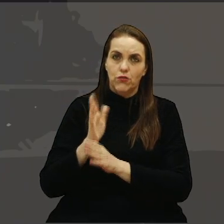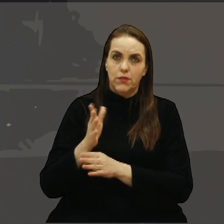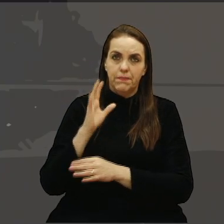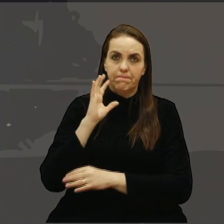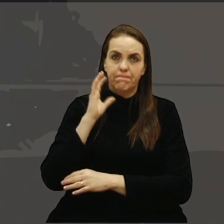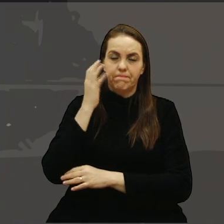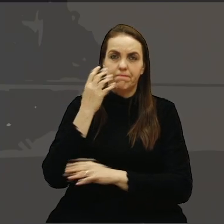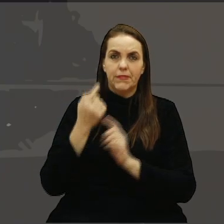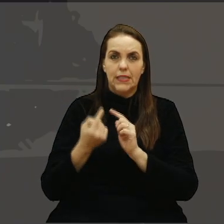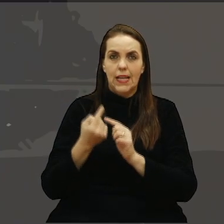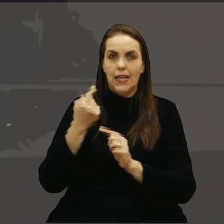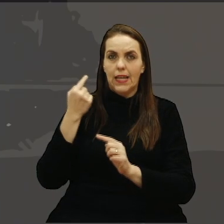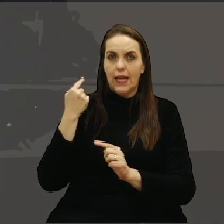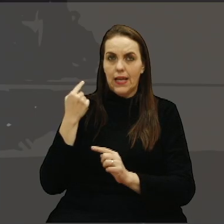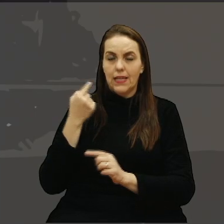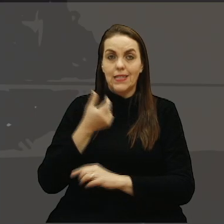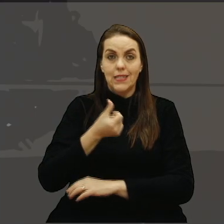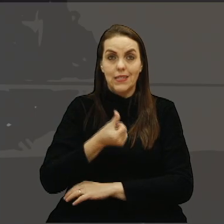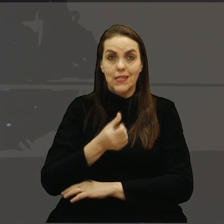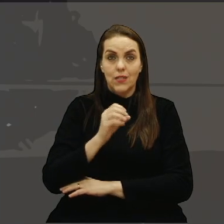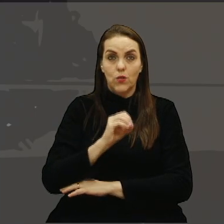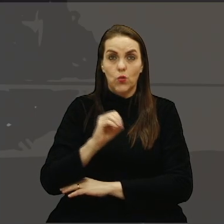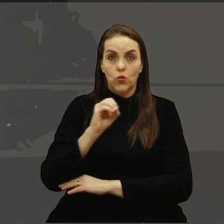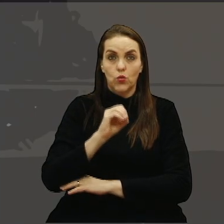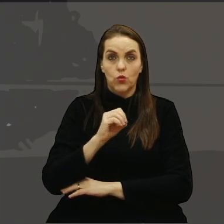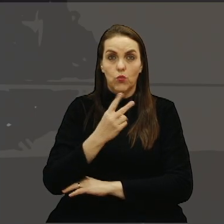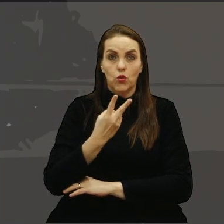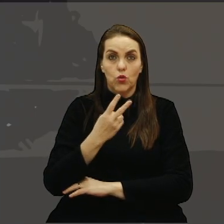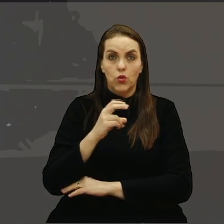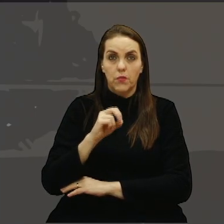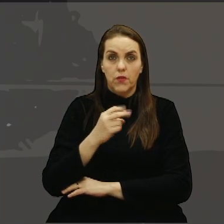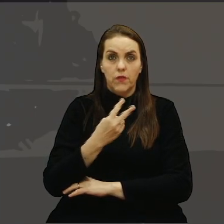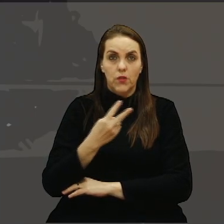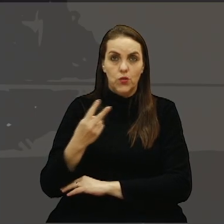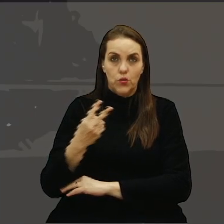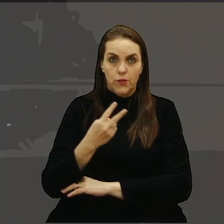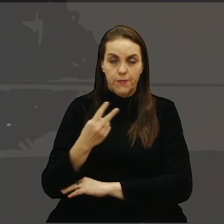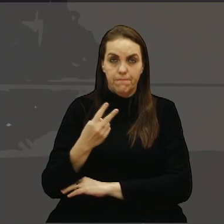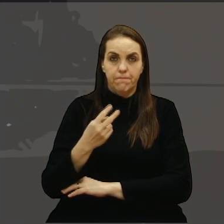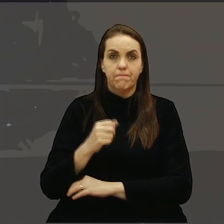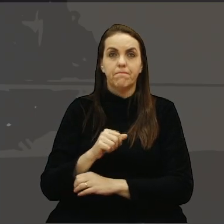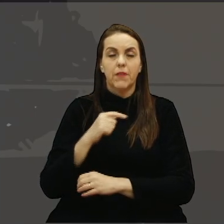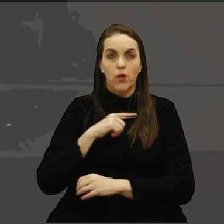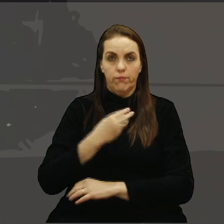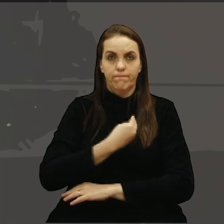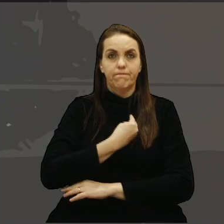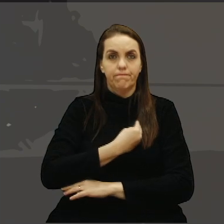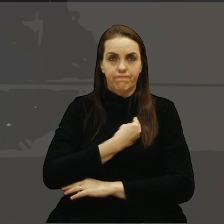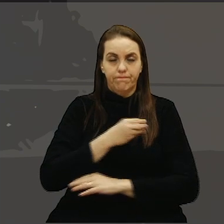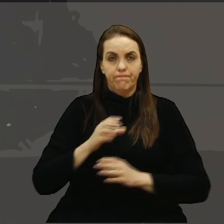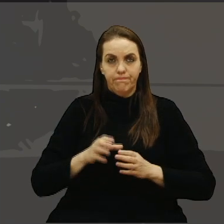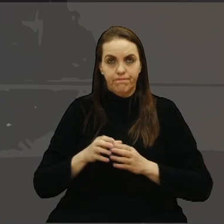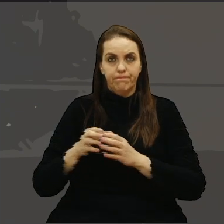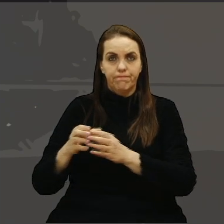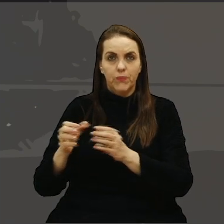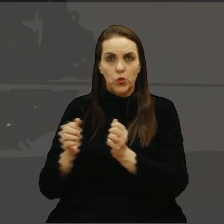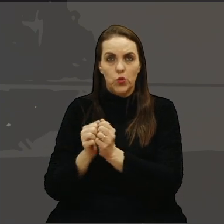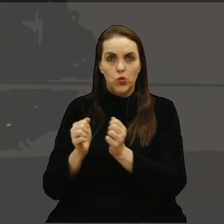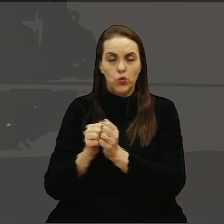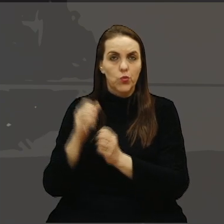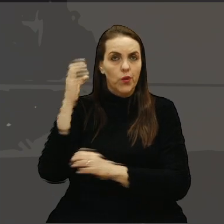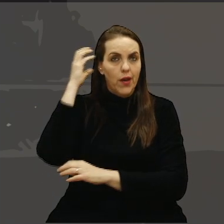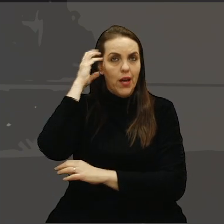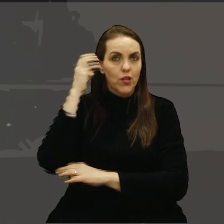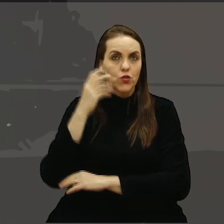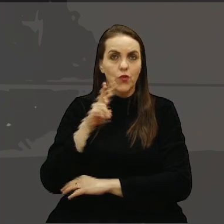em 6 de outubro de 2022, estive com a Rádio Viva, Portal Leuv, mostrando